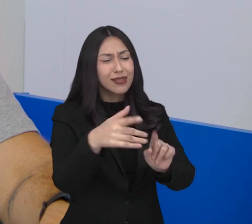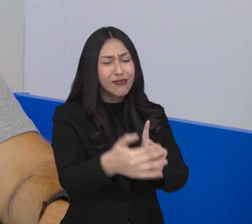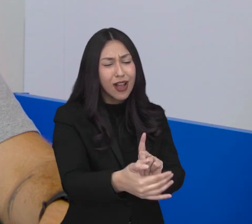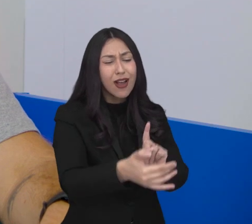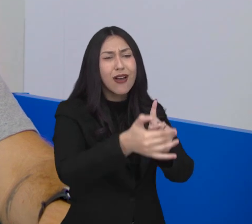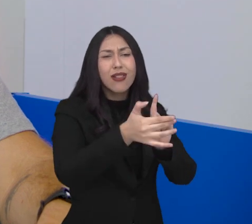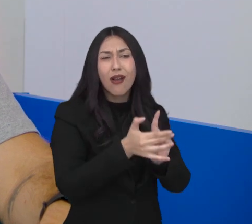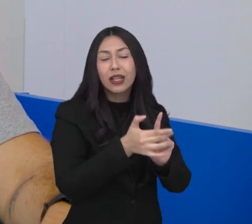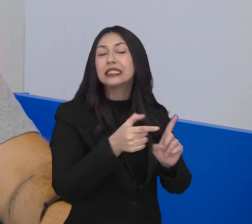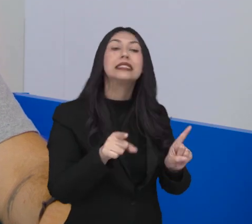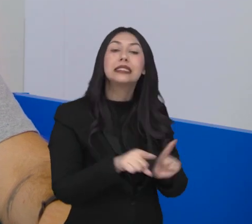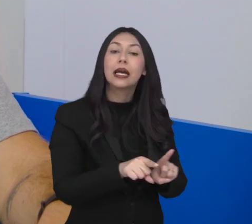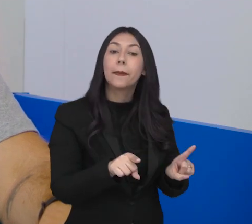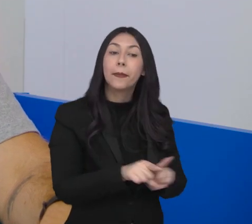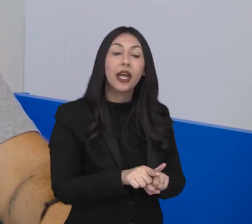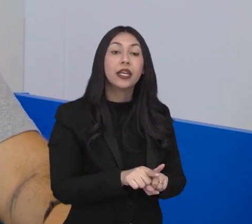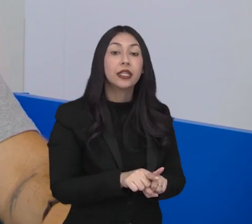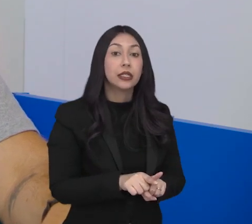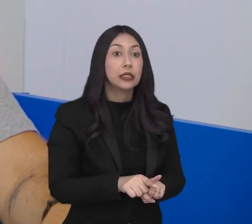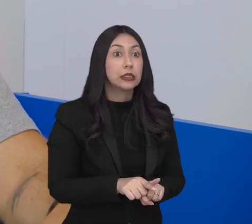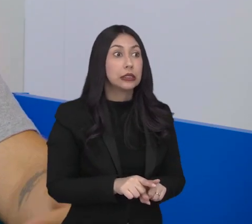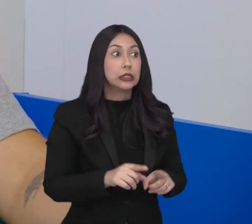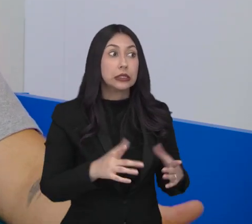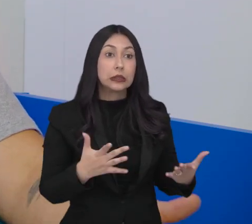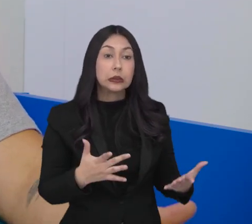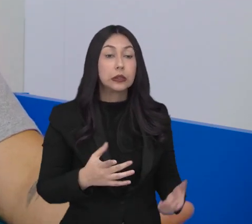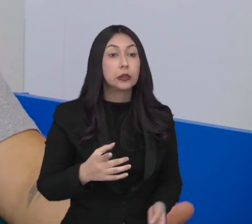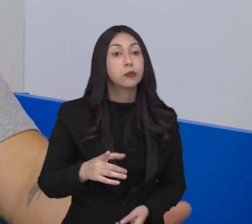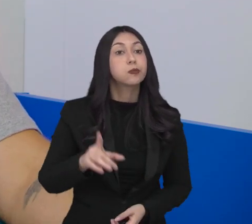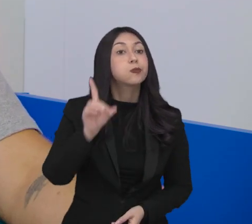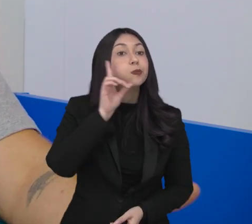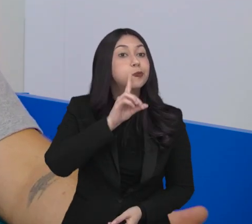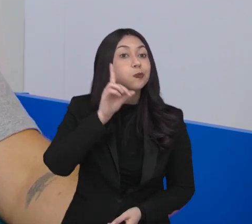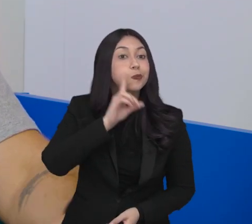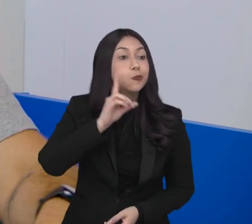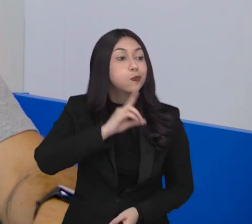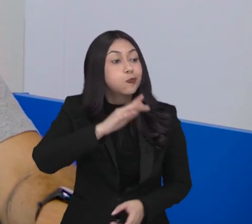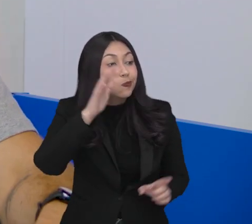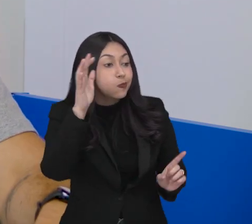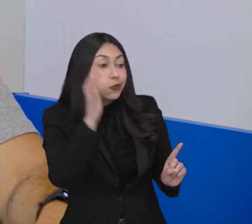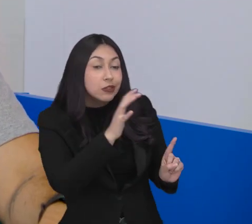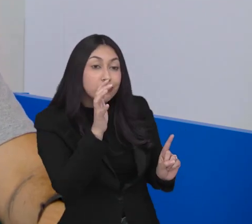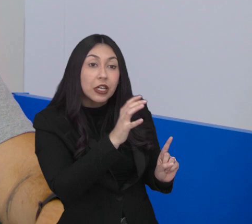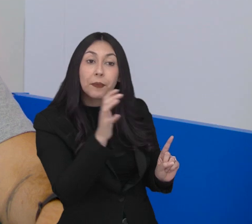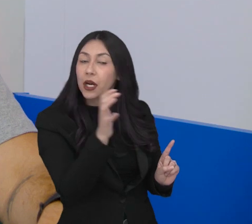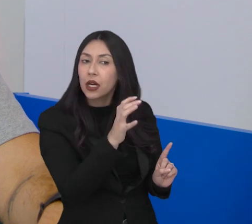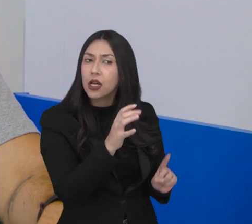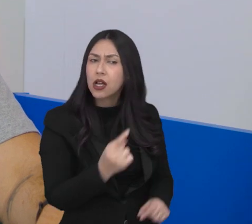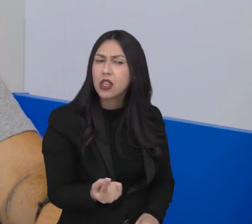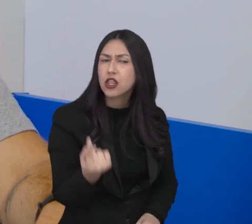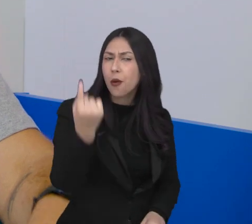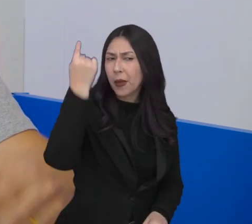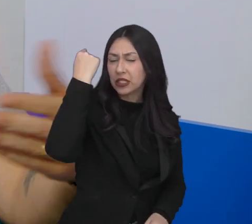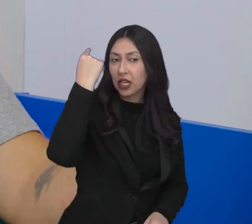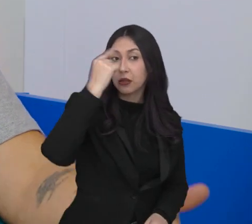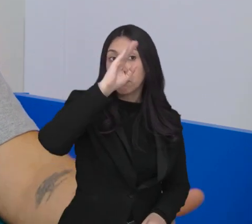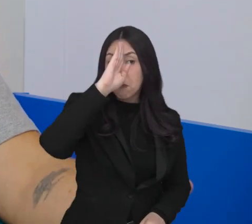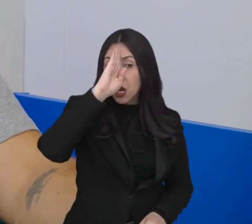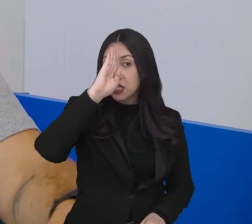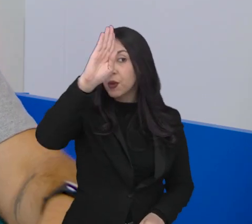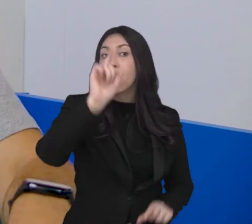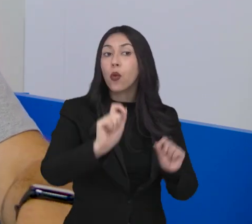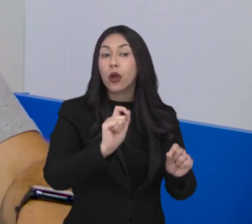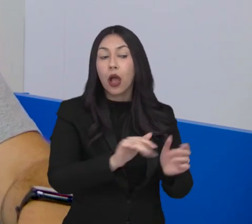país que geopoliticamente estava sob uma influência maior dos Estados Unidos. Naquela época, um dos grandes destaques, além da Agenda